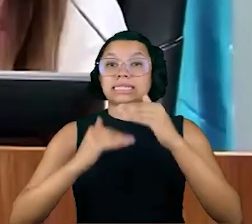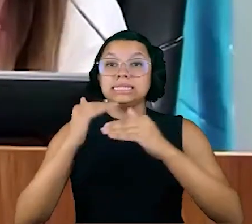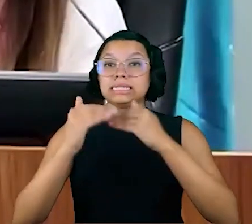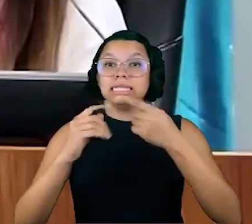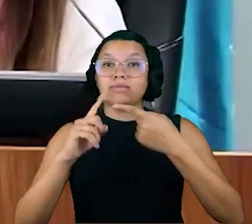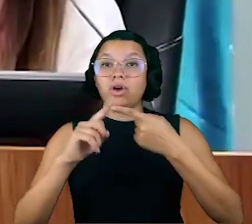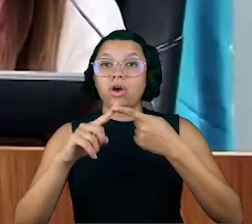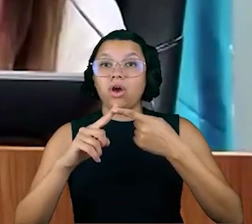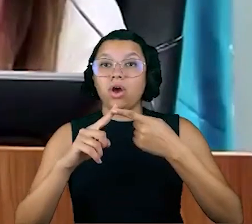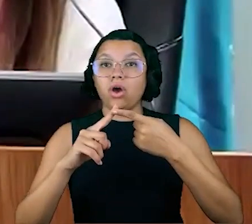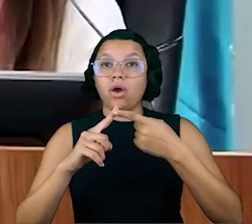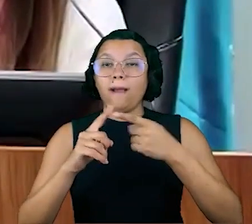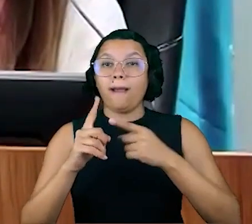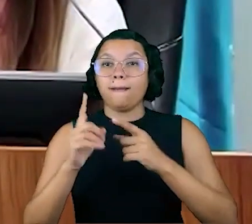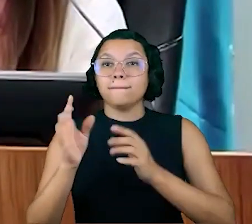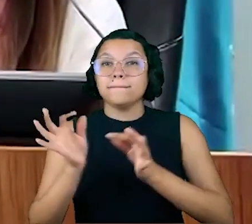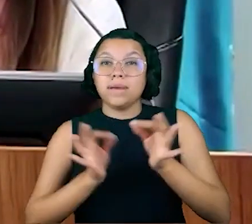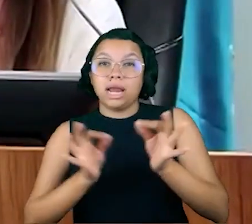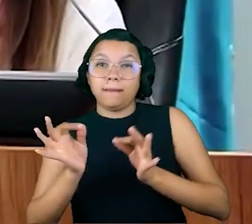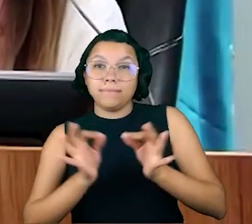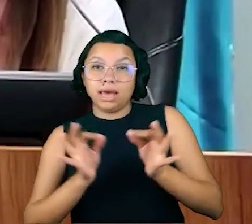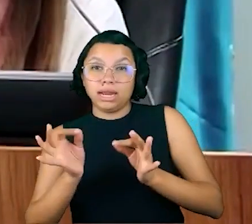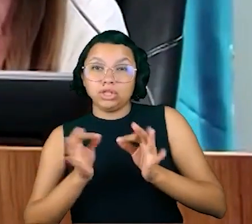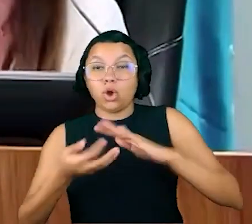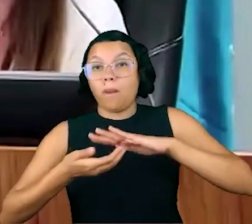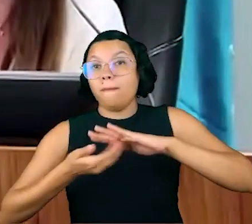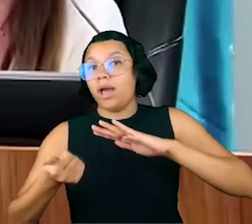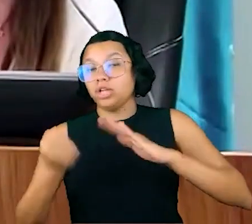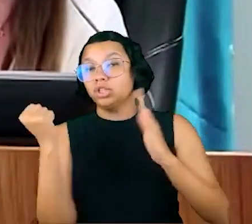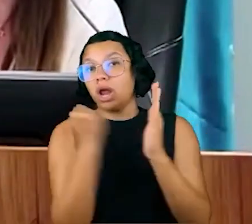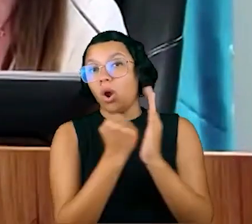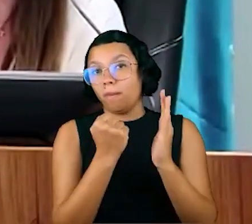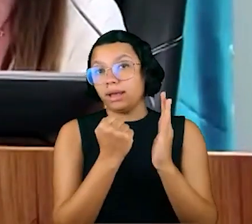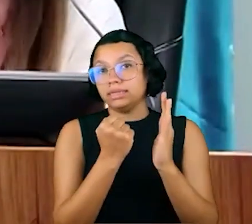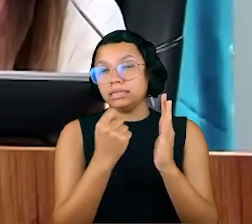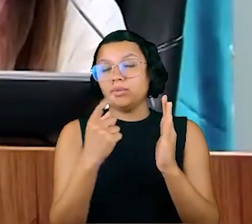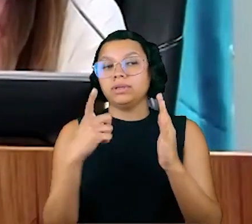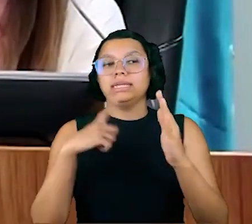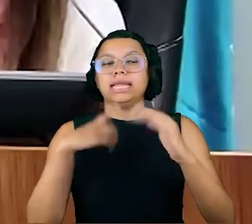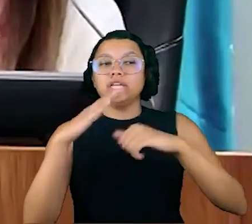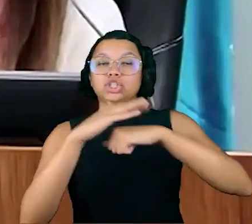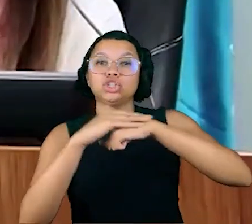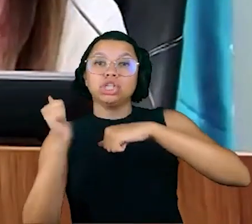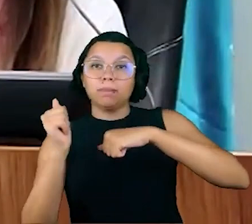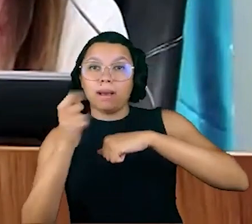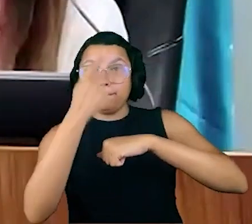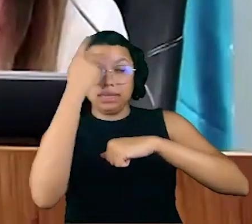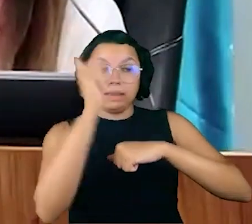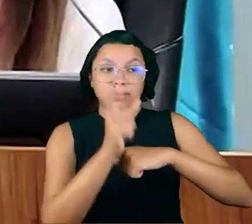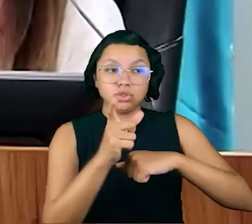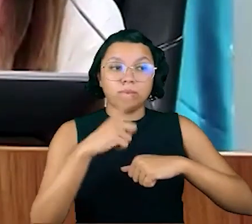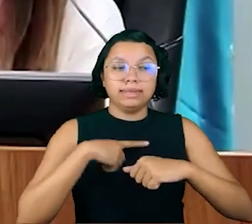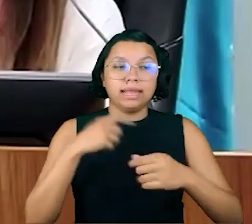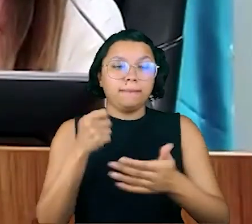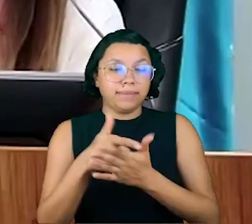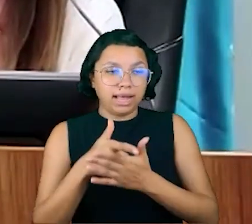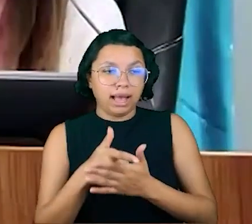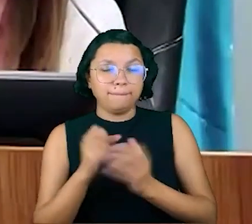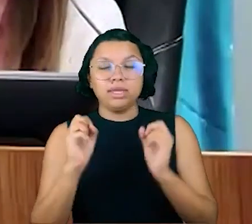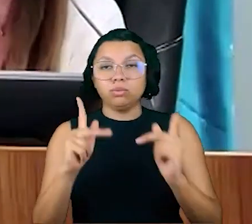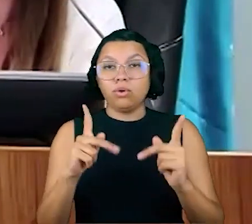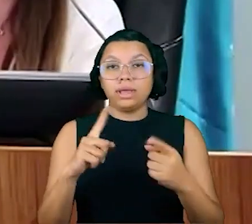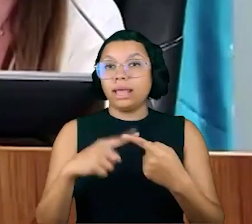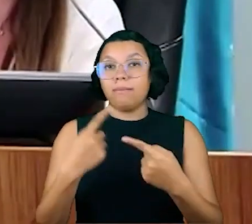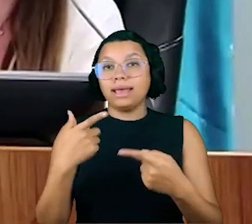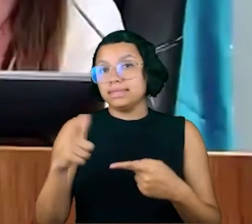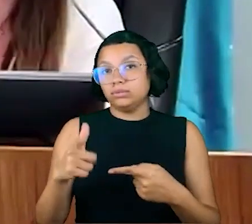fases, né? A fase preparatória da expropriação, em que você tem citação, se houver pagamento, tudo bem, se não houver